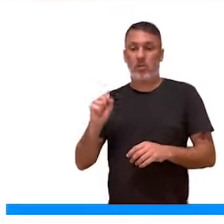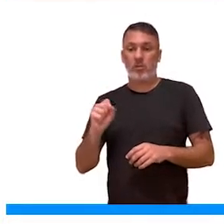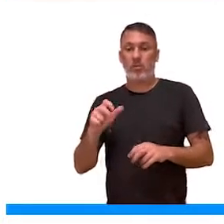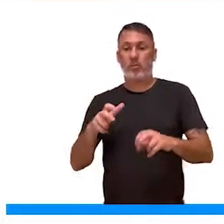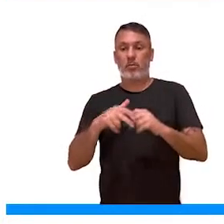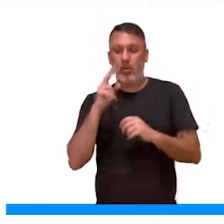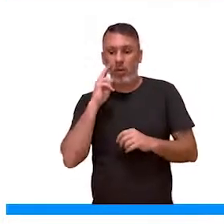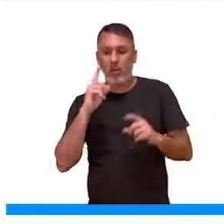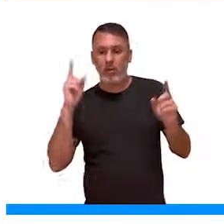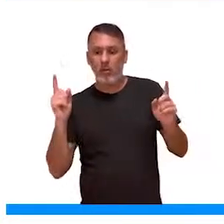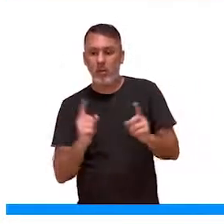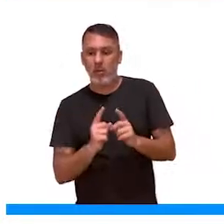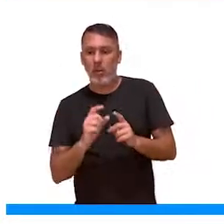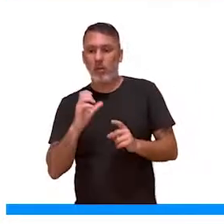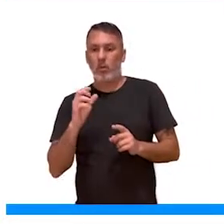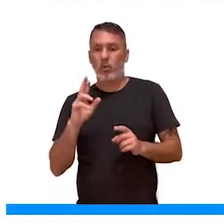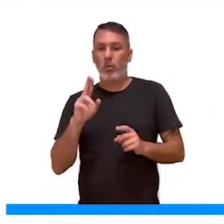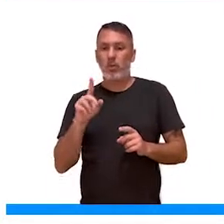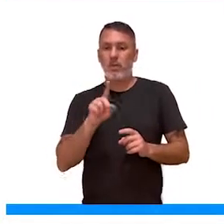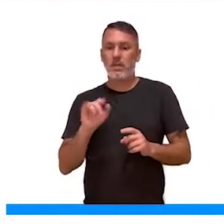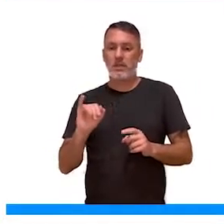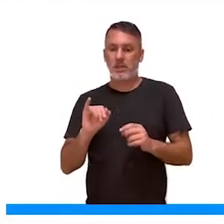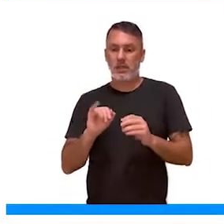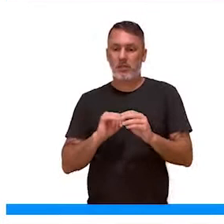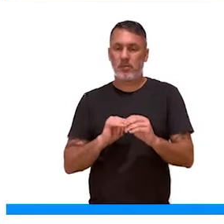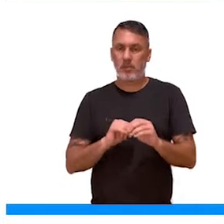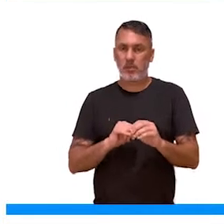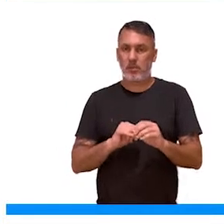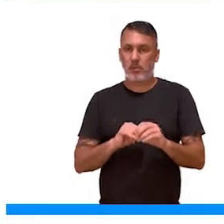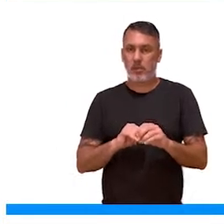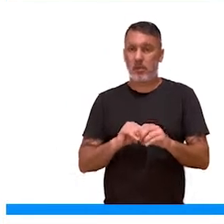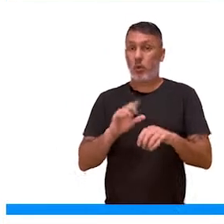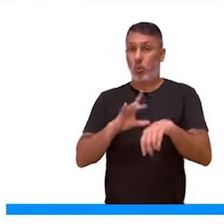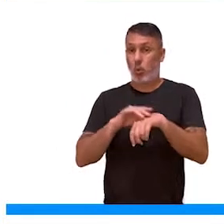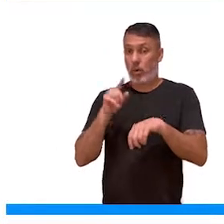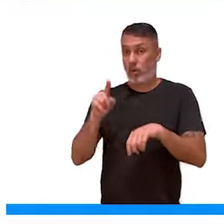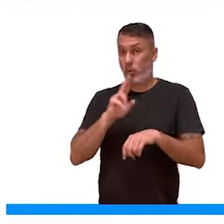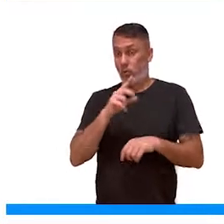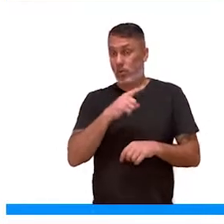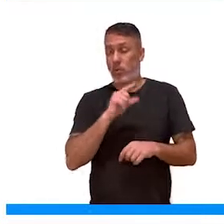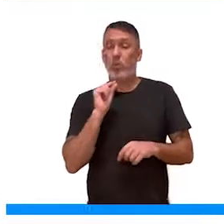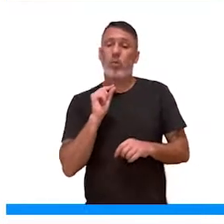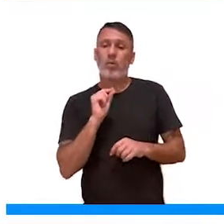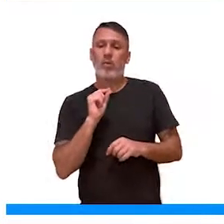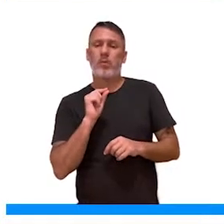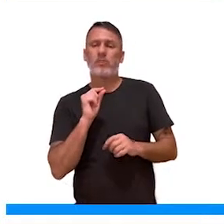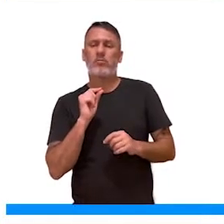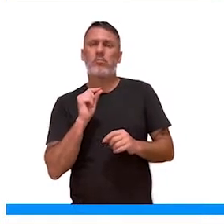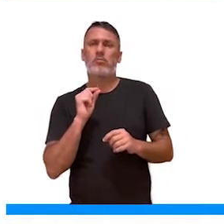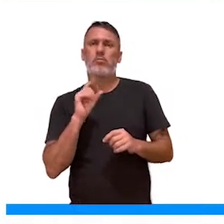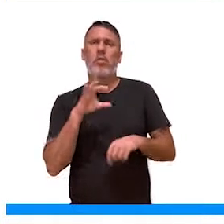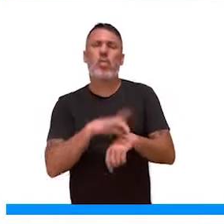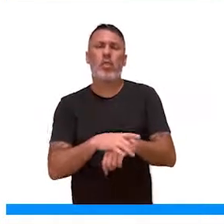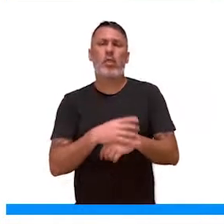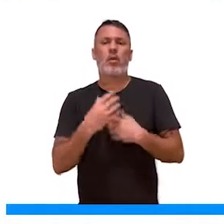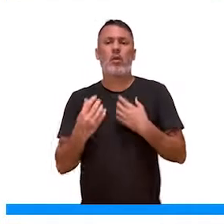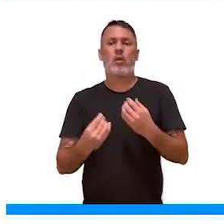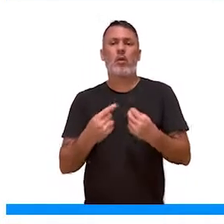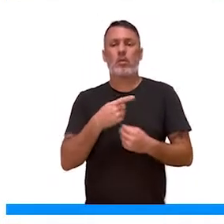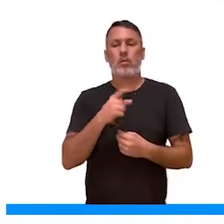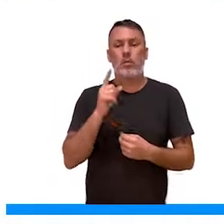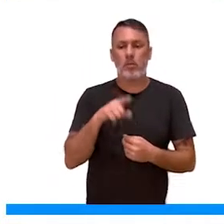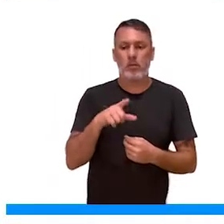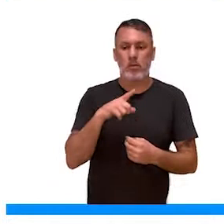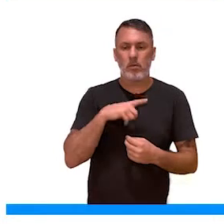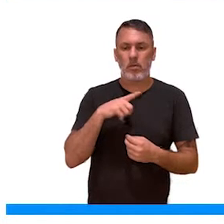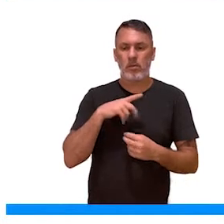Oswaldo Cruz. Por isso que ficou Trypanosoma cruzi, né? Essa doença, galera, ela é adquirida a partir